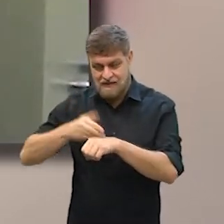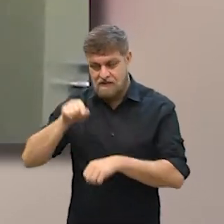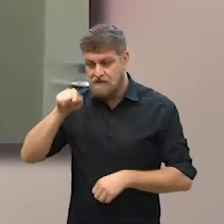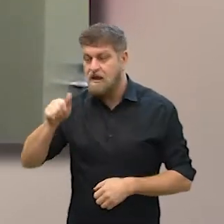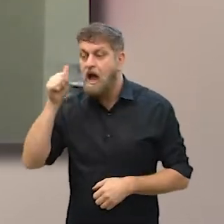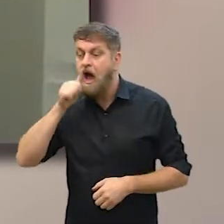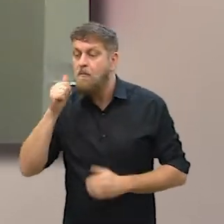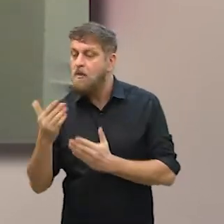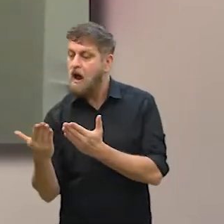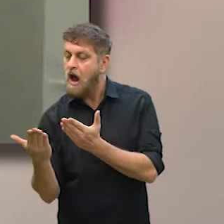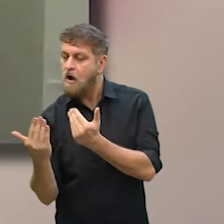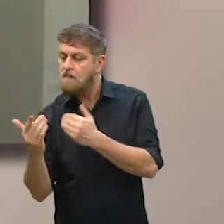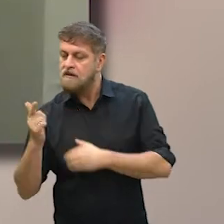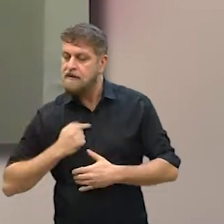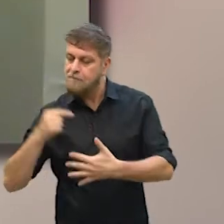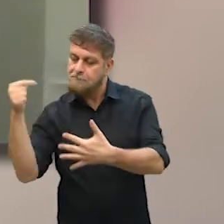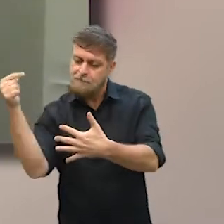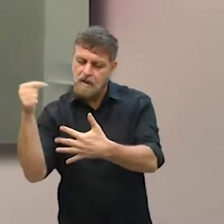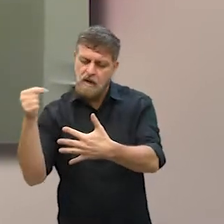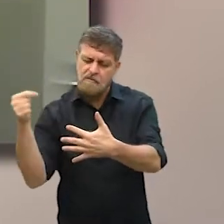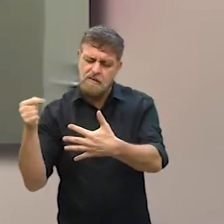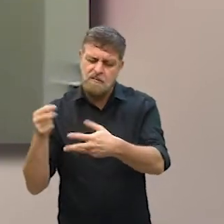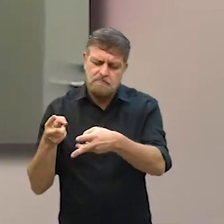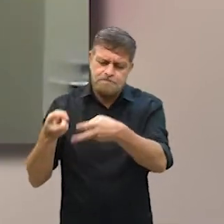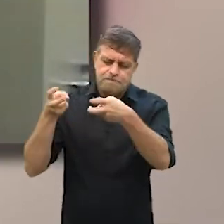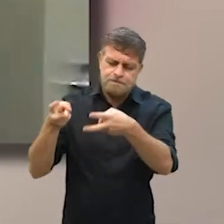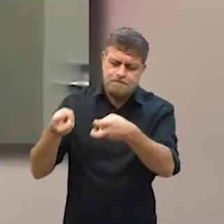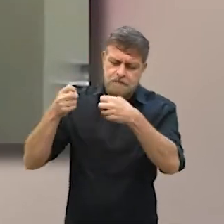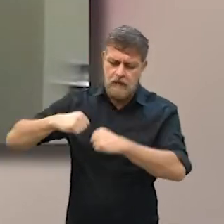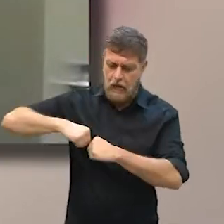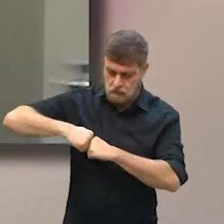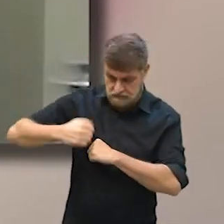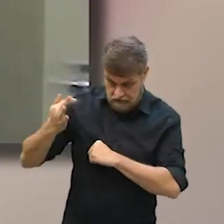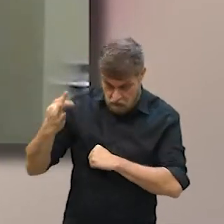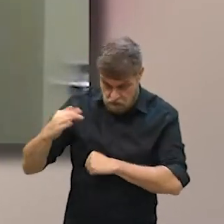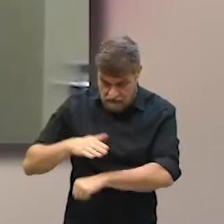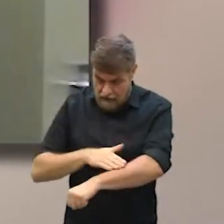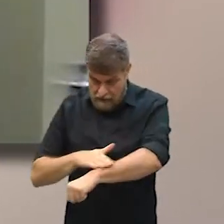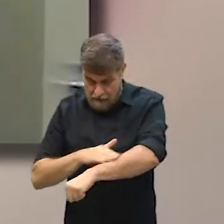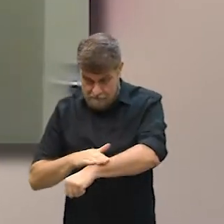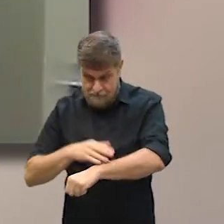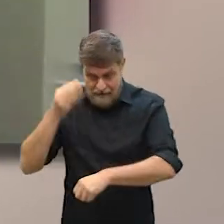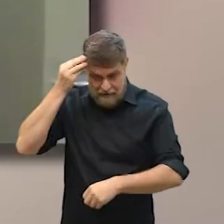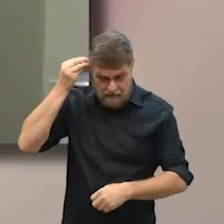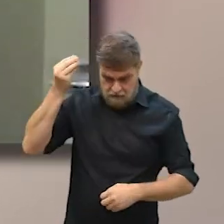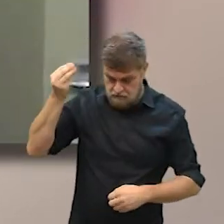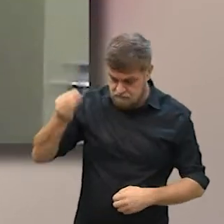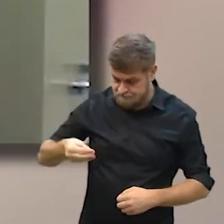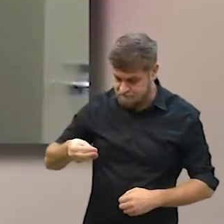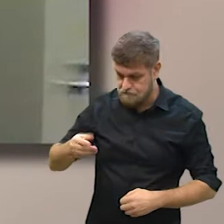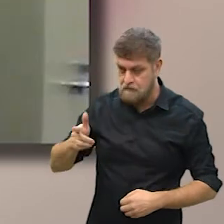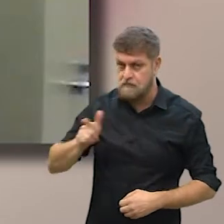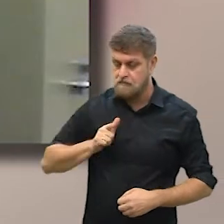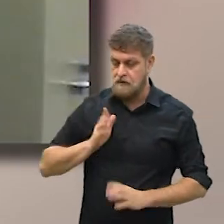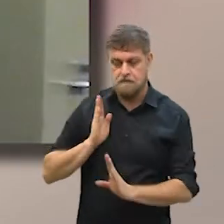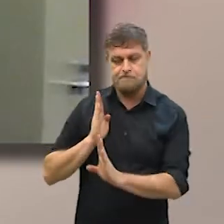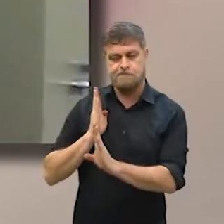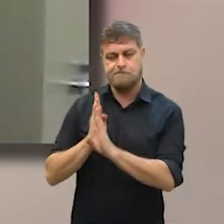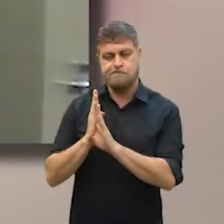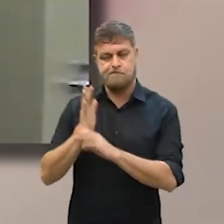que mulheres jovens começam a ter sintomas de articulações de pele de queda de cabelo